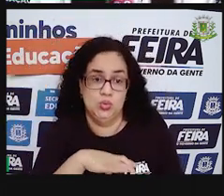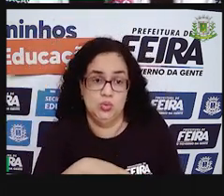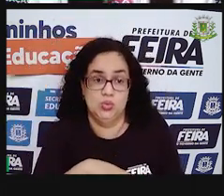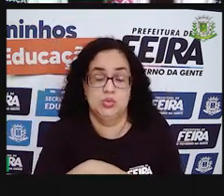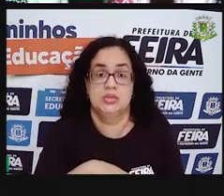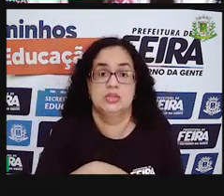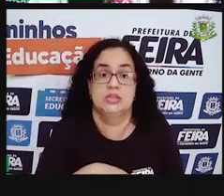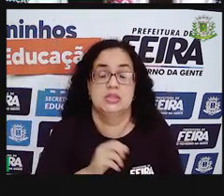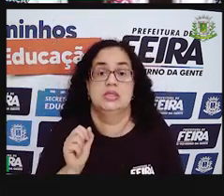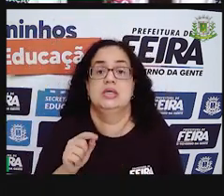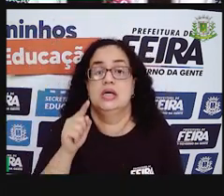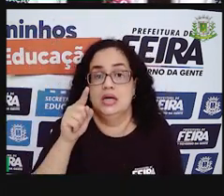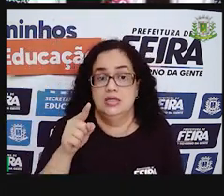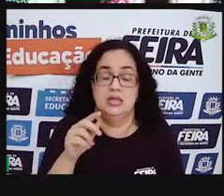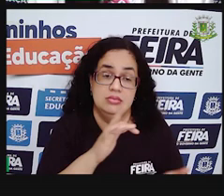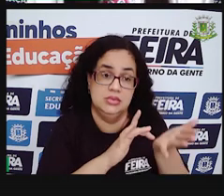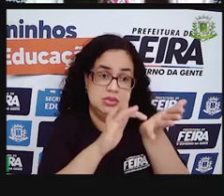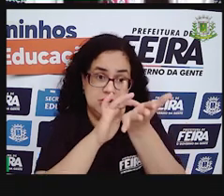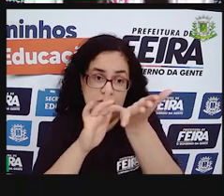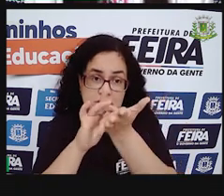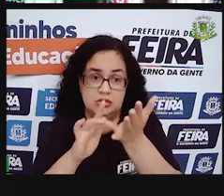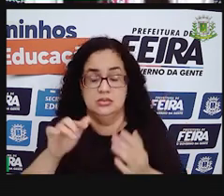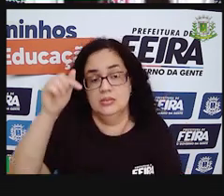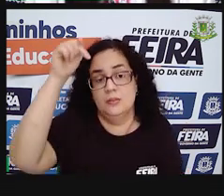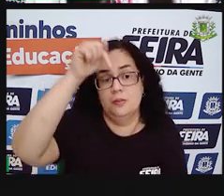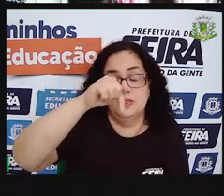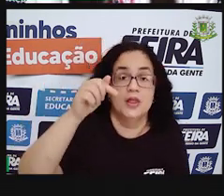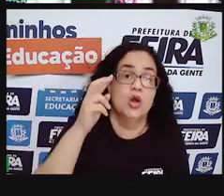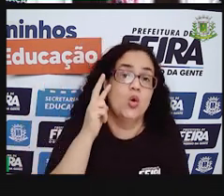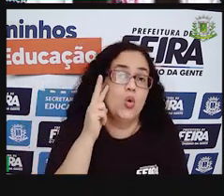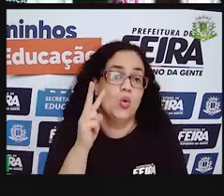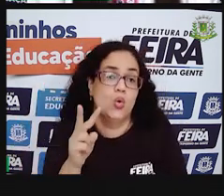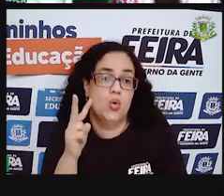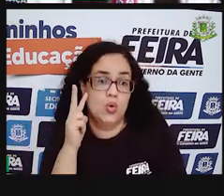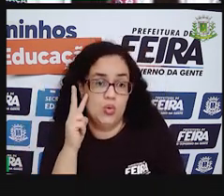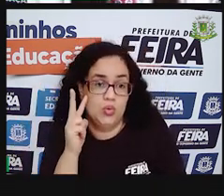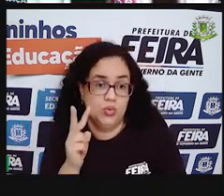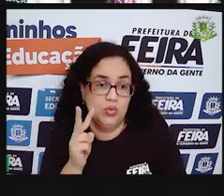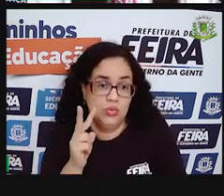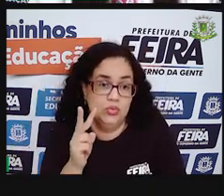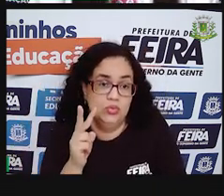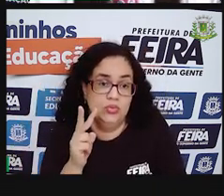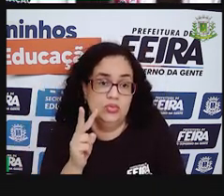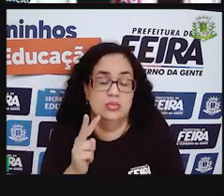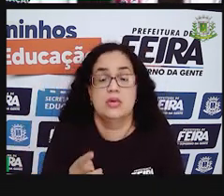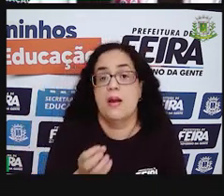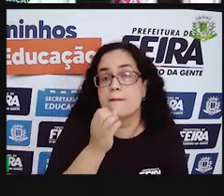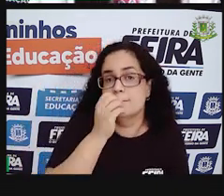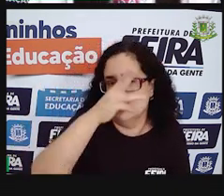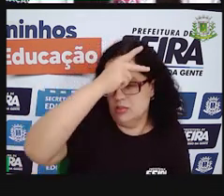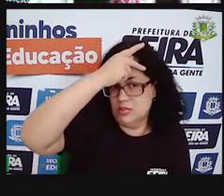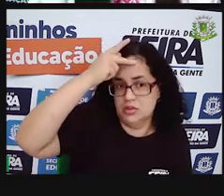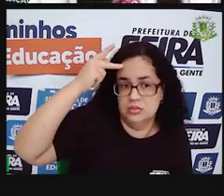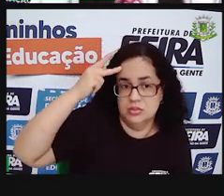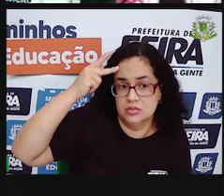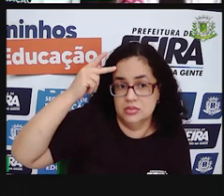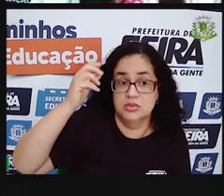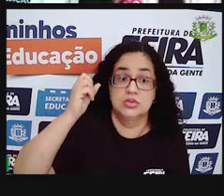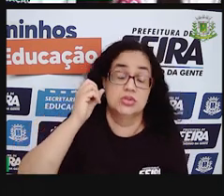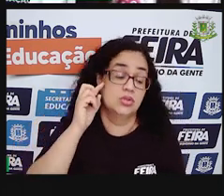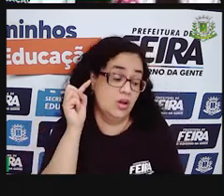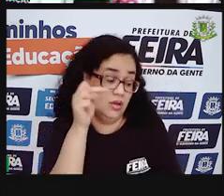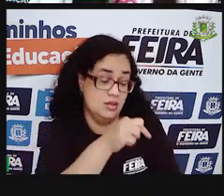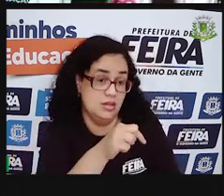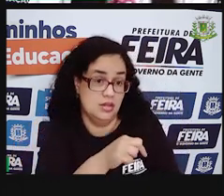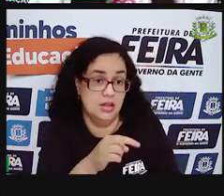para aqui, eles não mandaram com um olhar de que estavam mandando aqui boas pessoas, né? Eles já mandaram